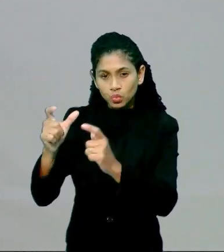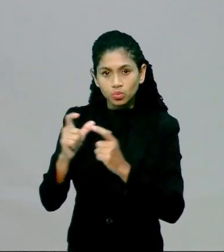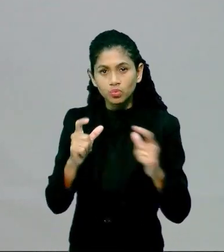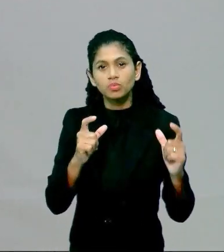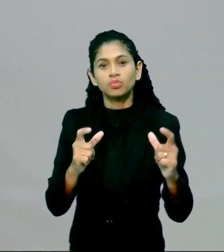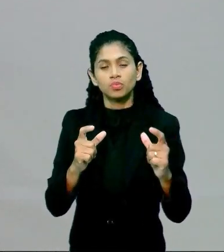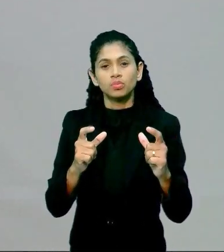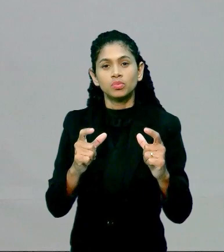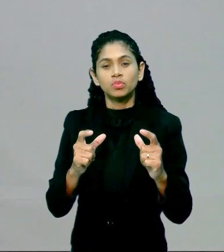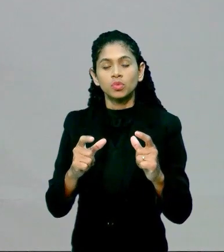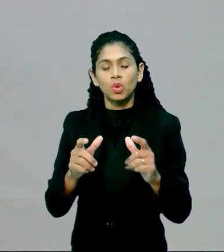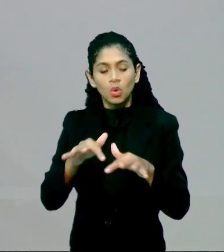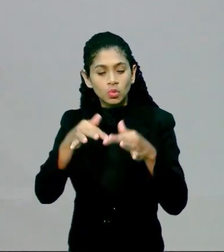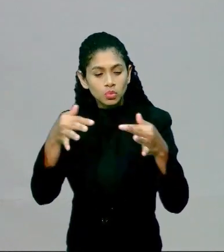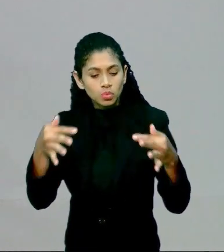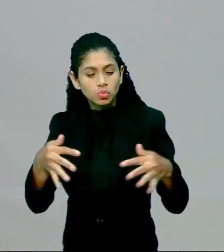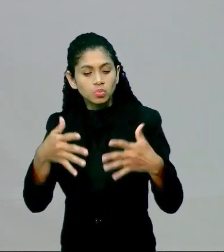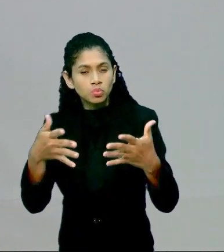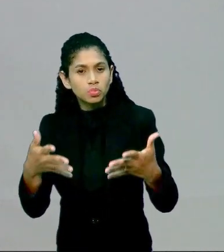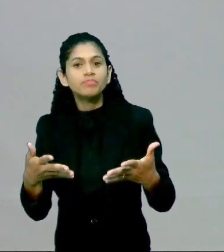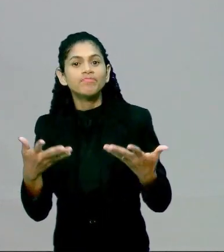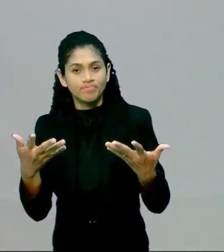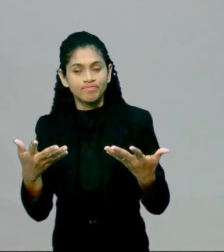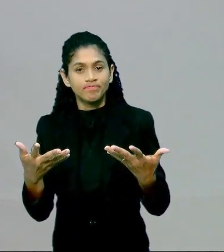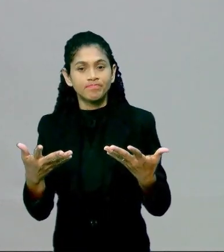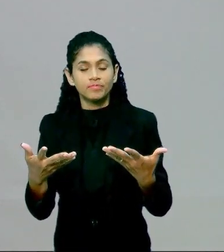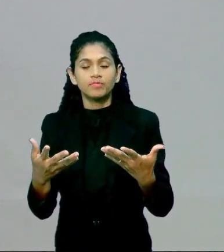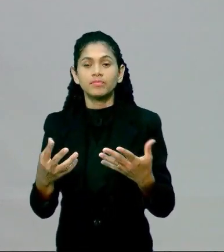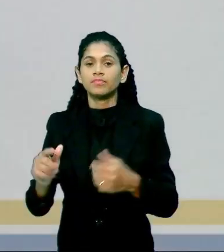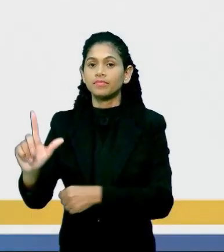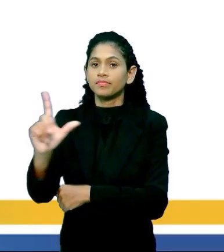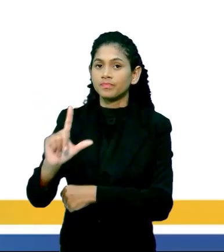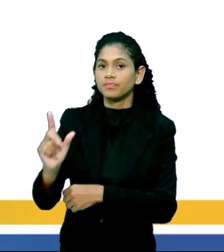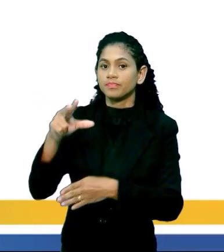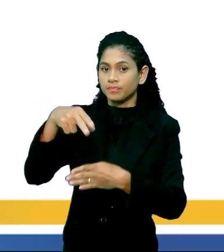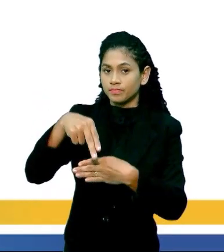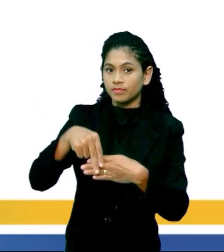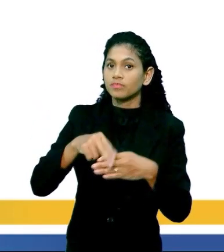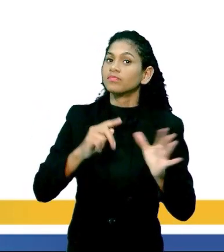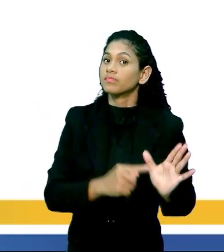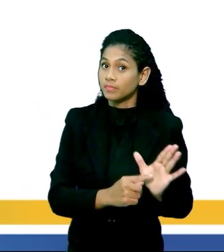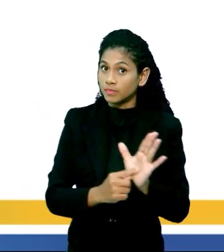as minúcias. Então, a literatura de cordel, ela vai abordar bem isso.